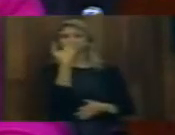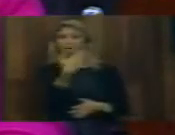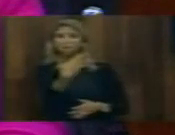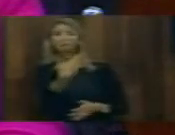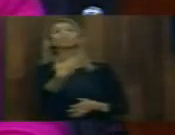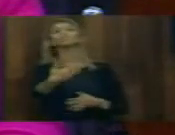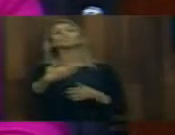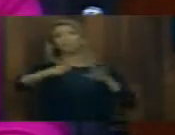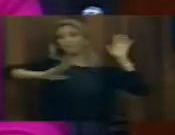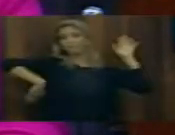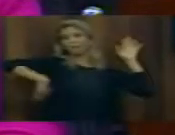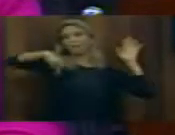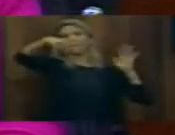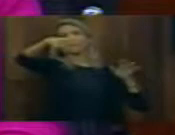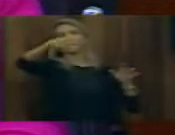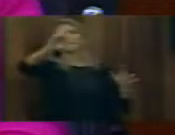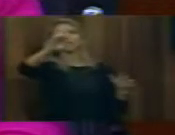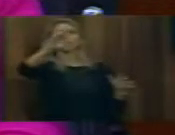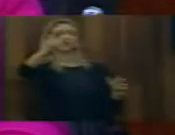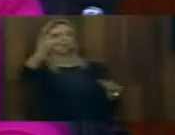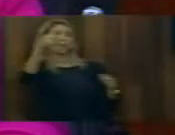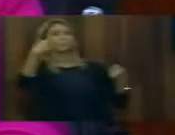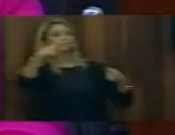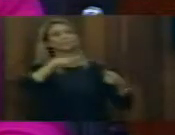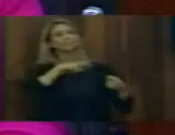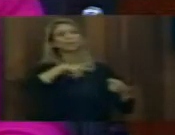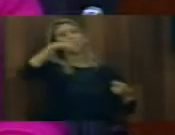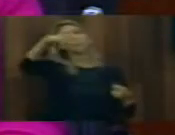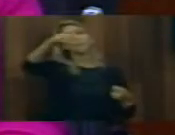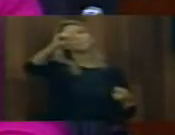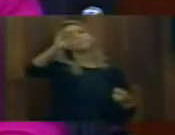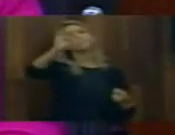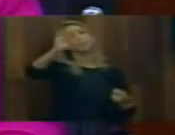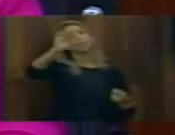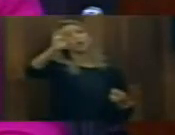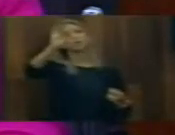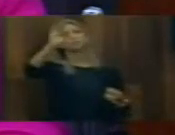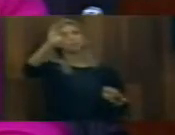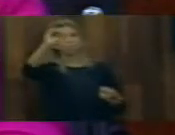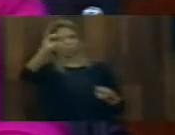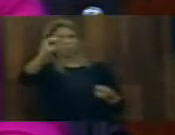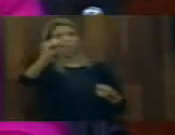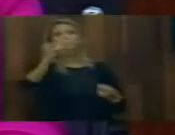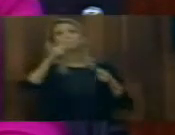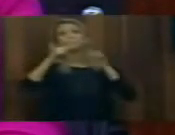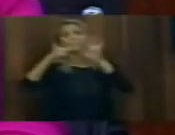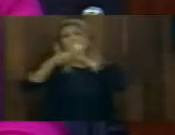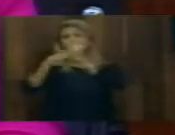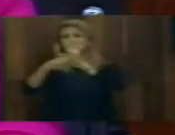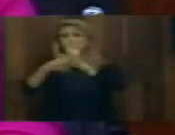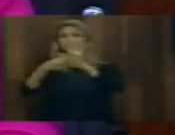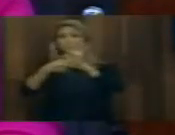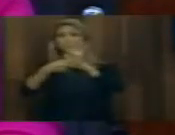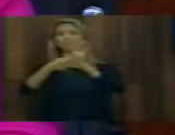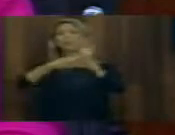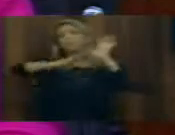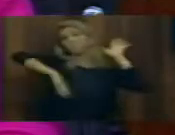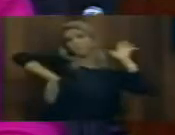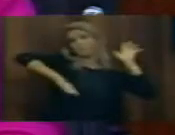Peró, esquina com a estrada do Guriri, sinalizando a entrada para a Praia das Dunas do Peró.